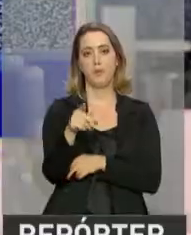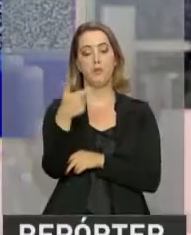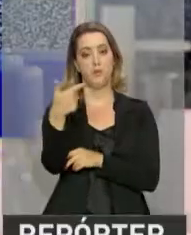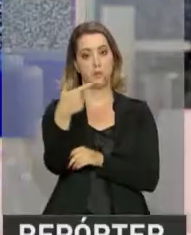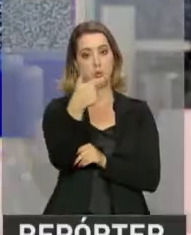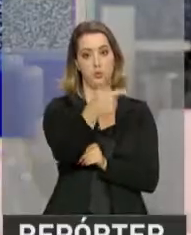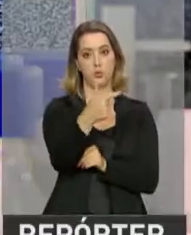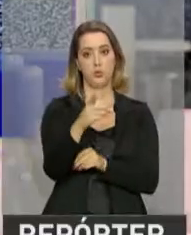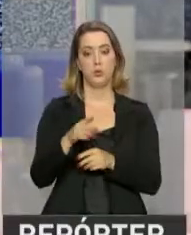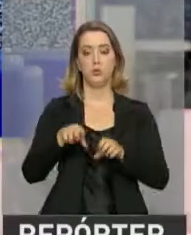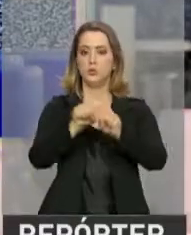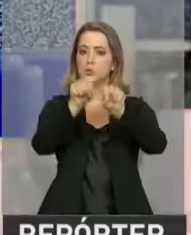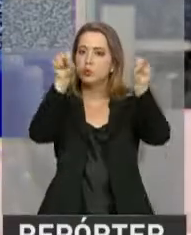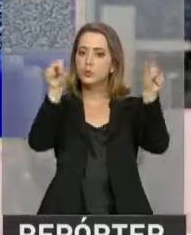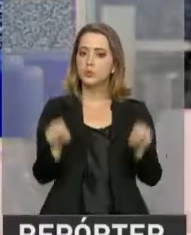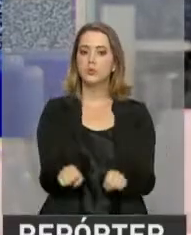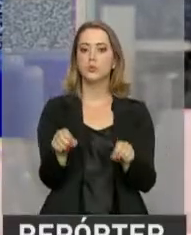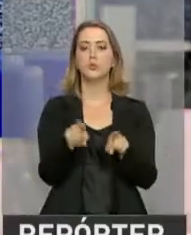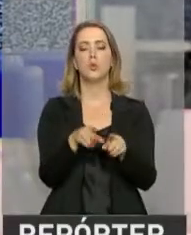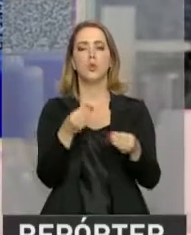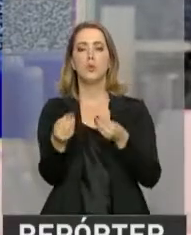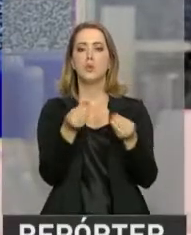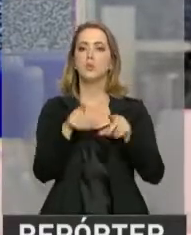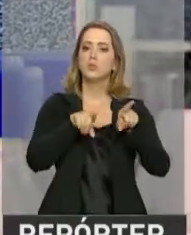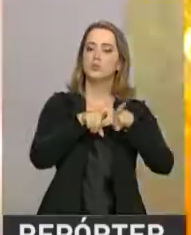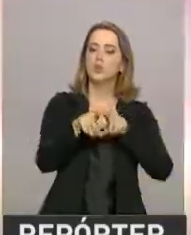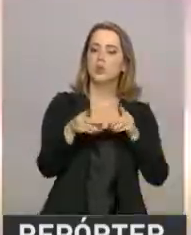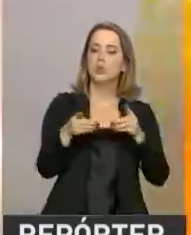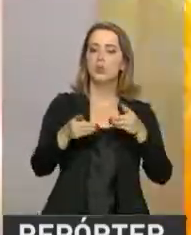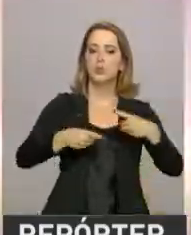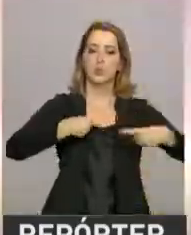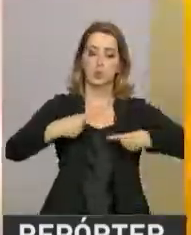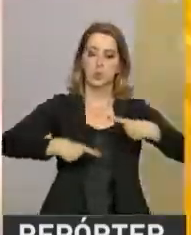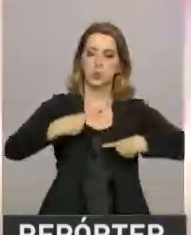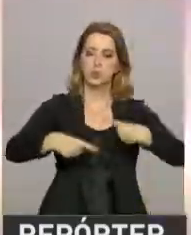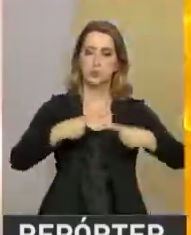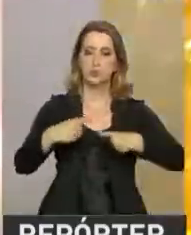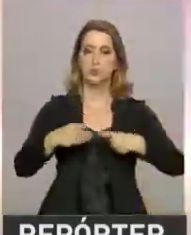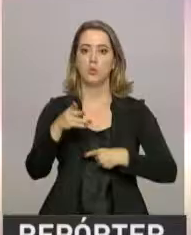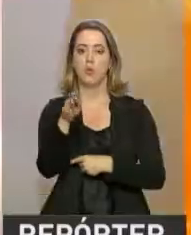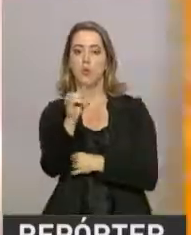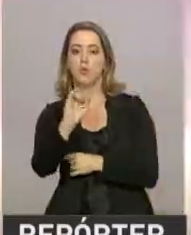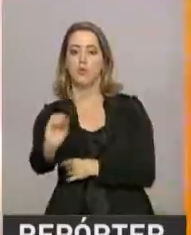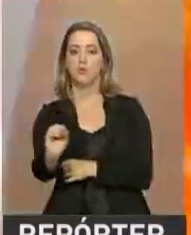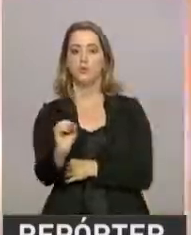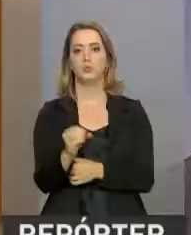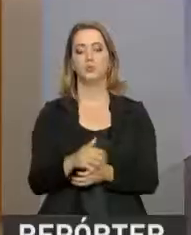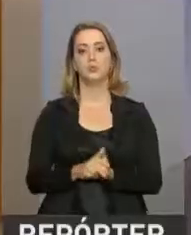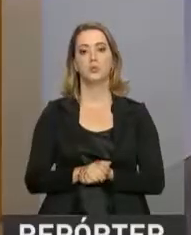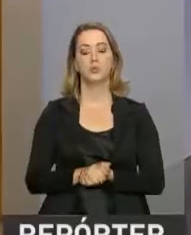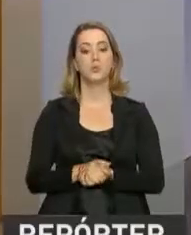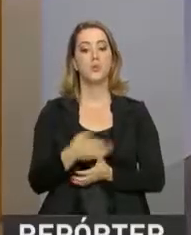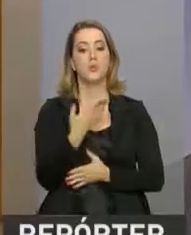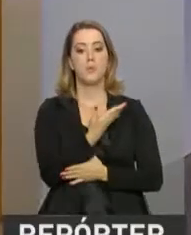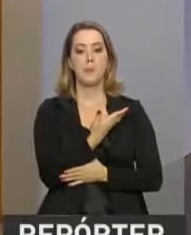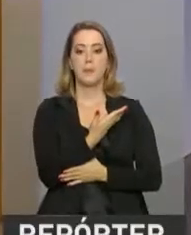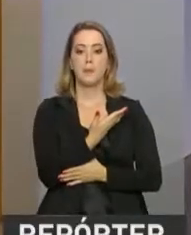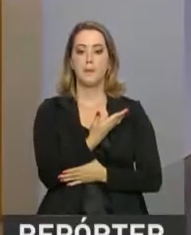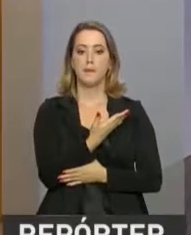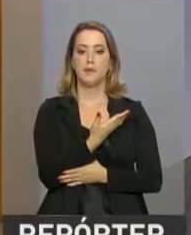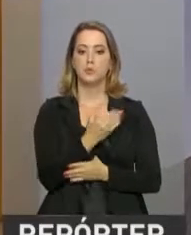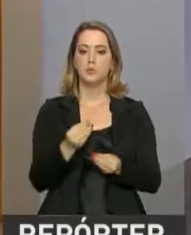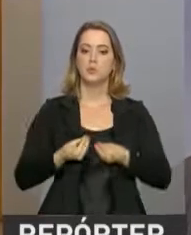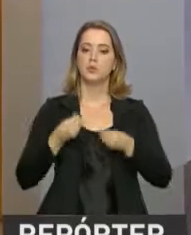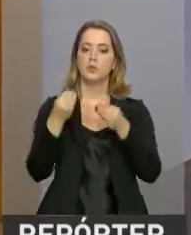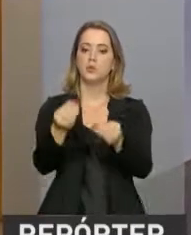para discutir questões ligadas ao biocombustível o acordo de paris vai ser regulamentado não encontra em marrocos ele vai dar